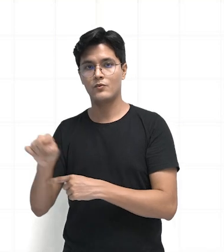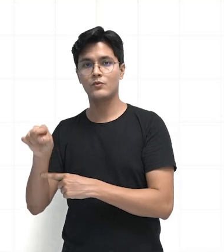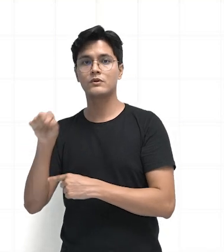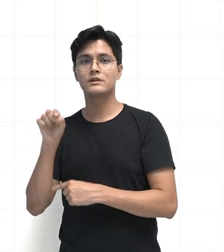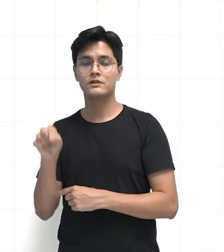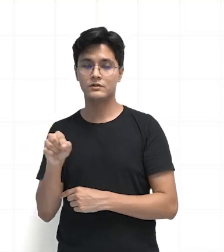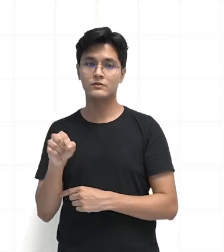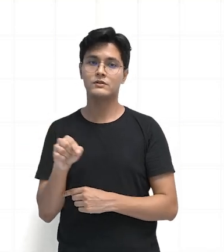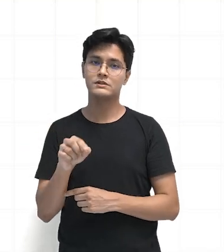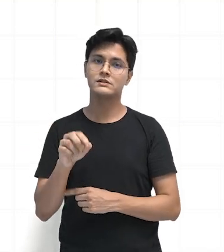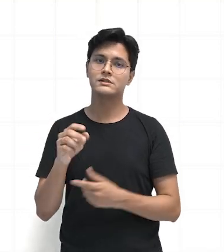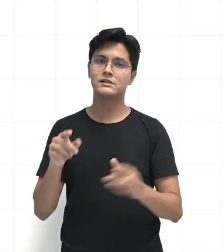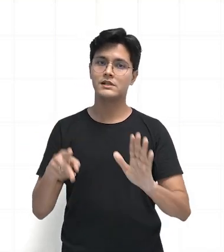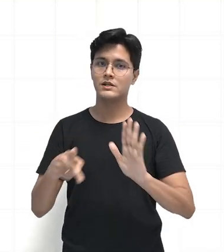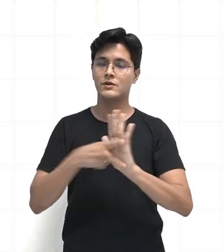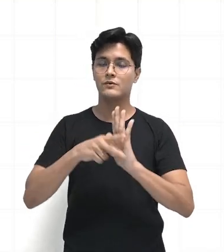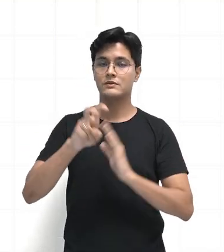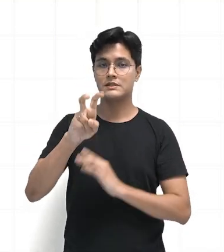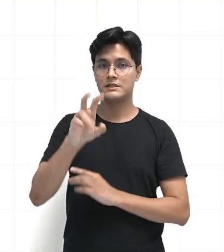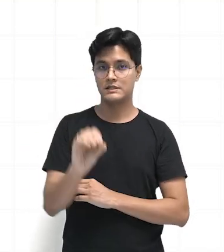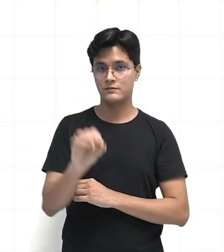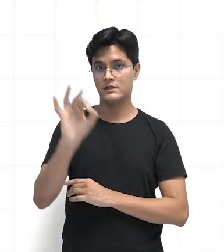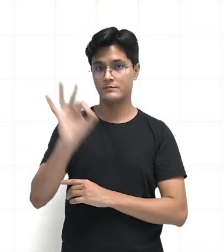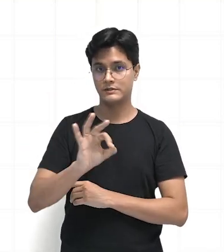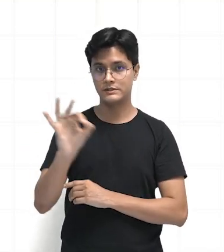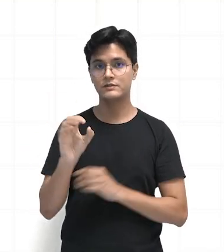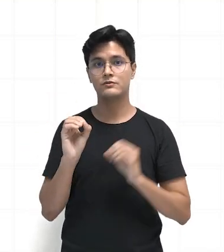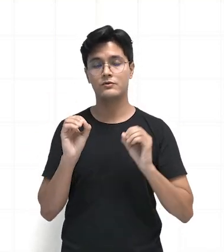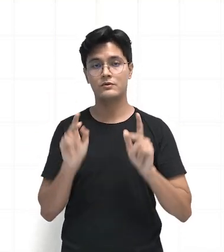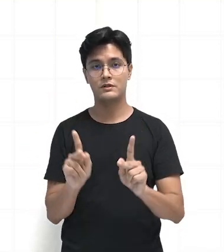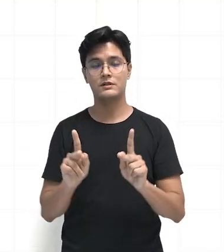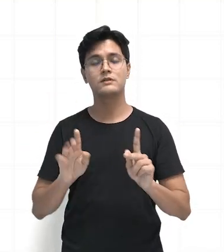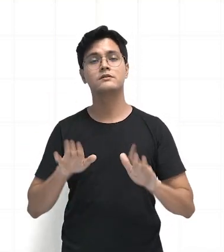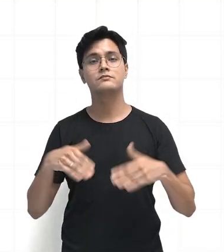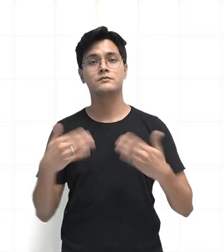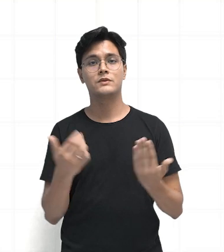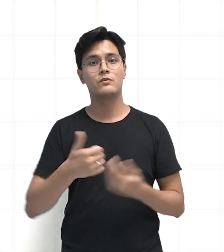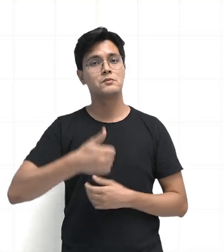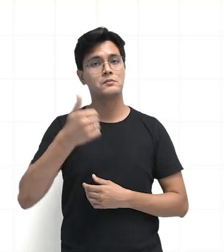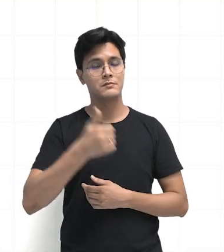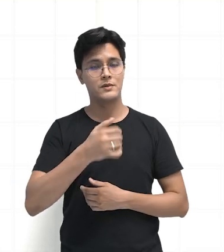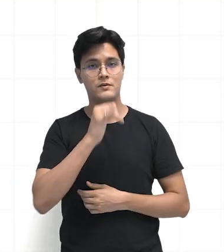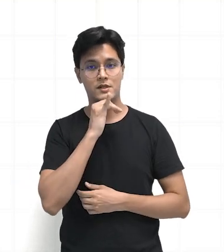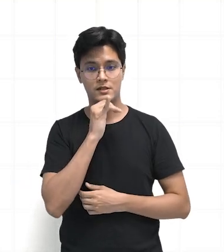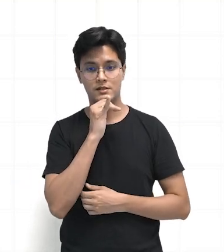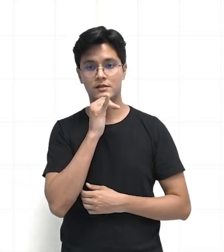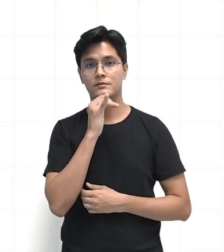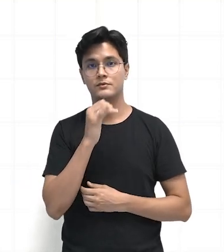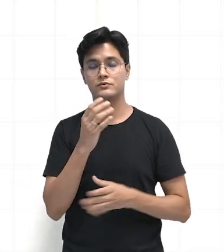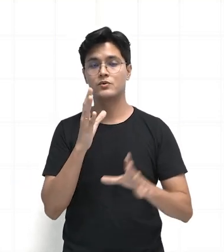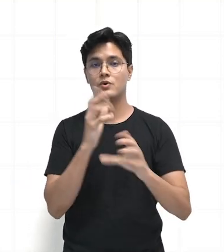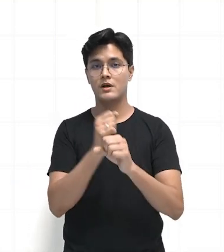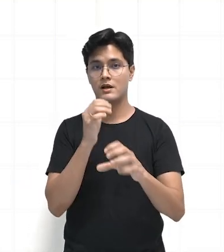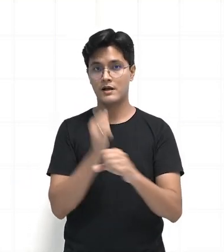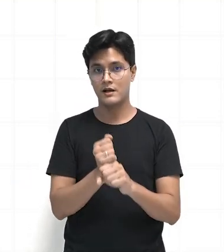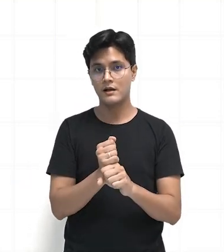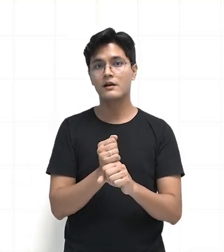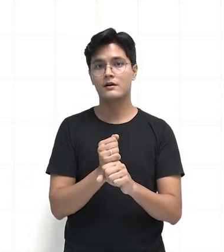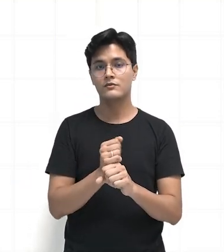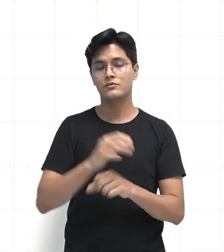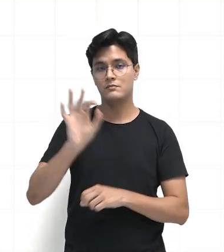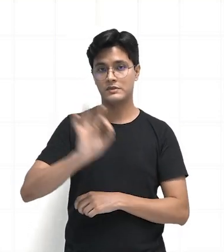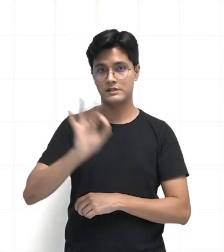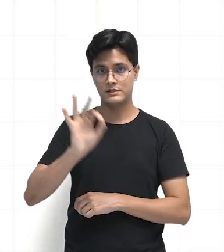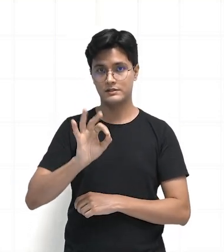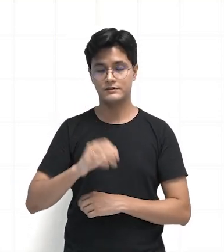que é 50%. Tá ok? Então, foi o nosso primeiro exemplo aí do cálculo de